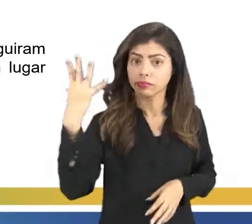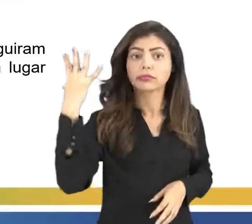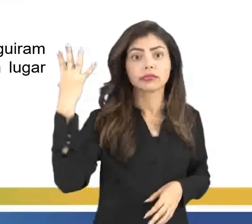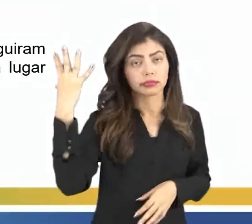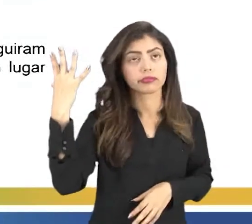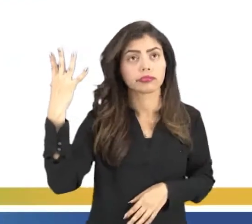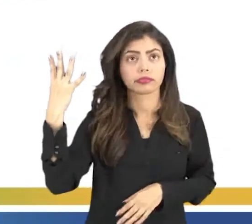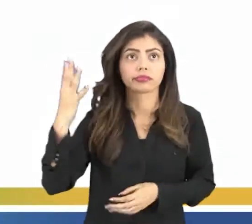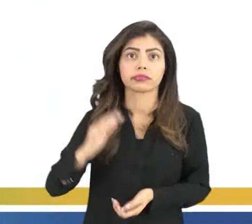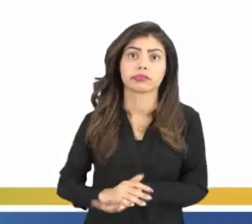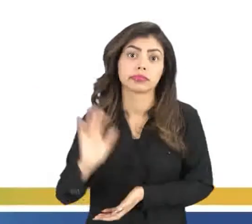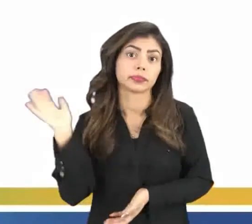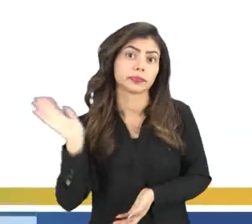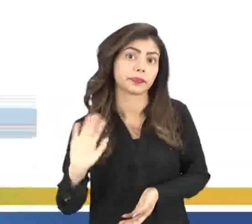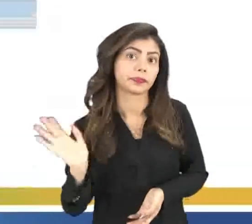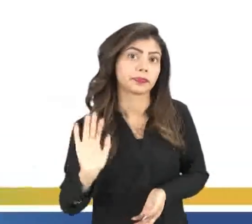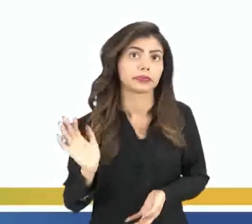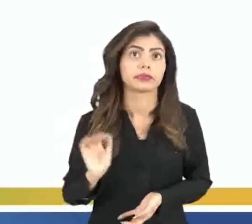aí. Vamos lá?